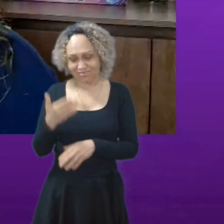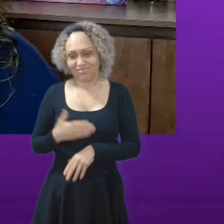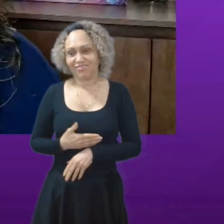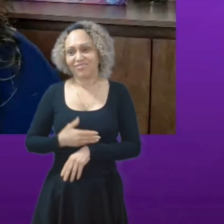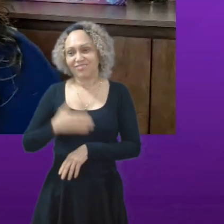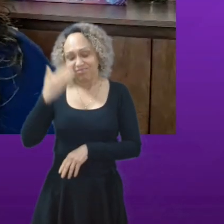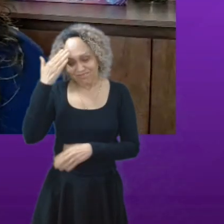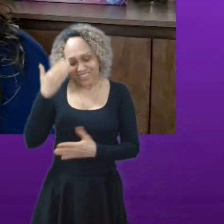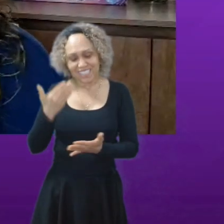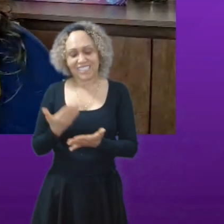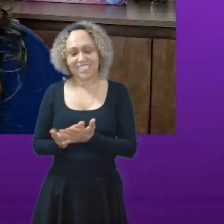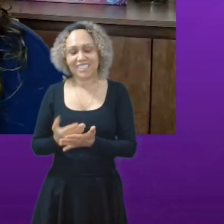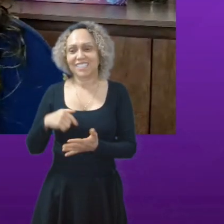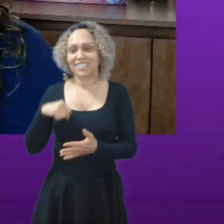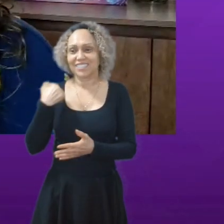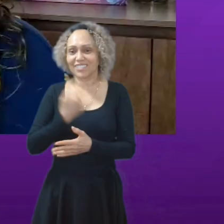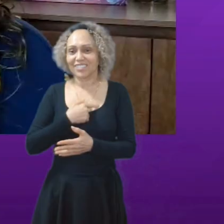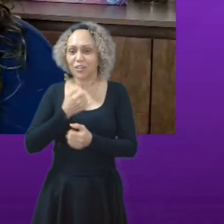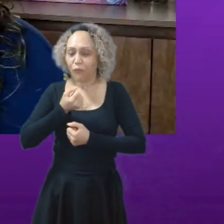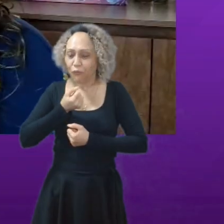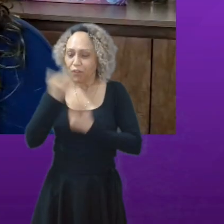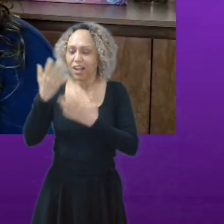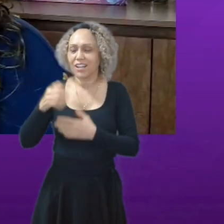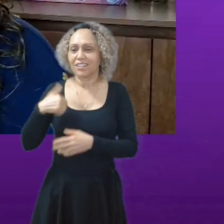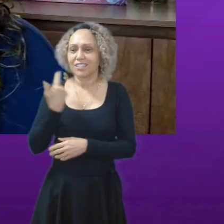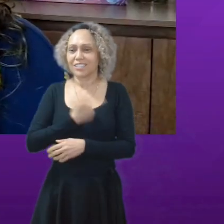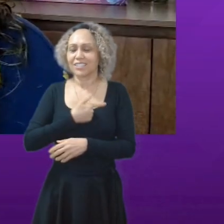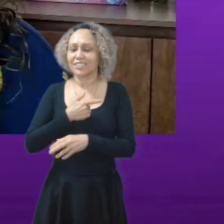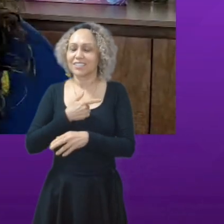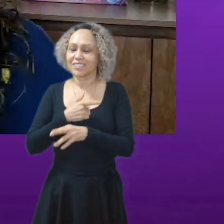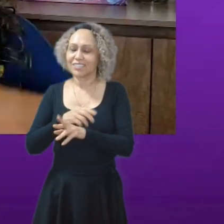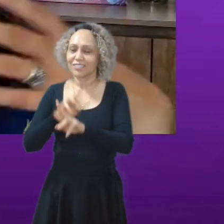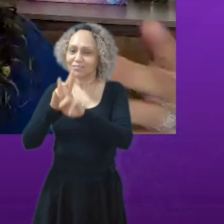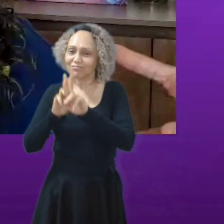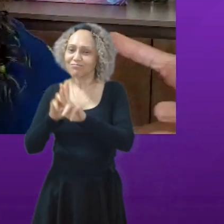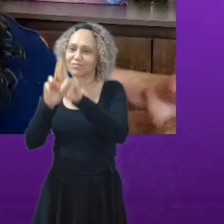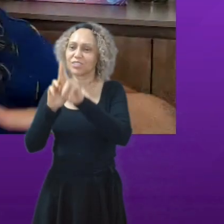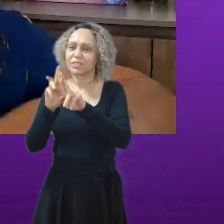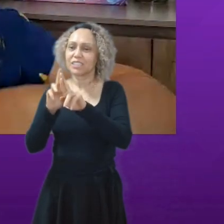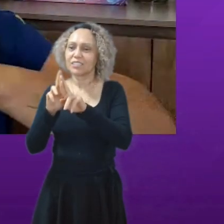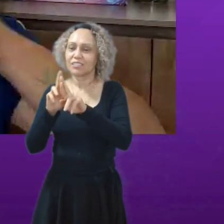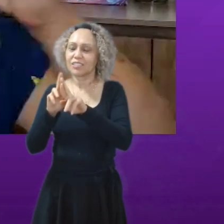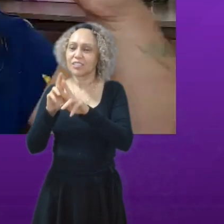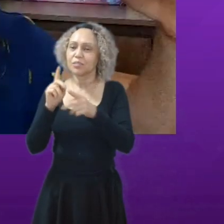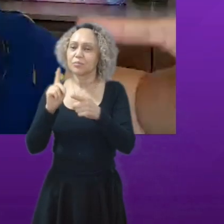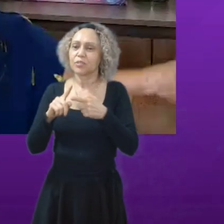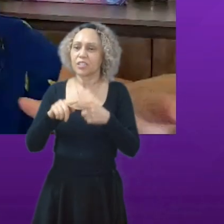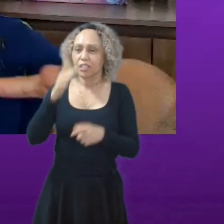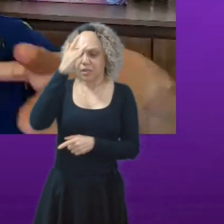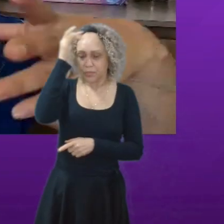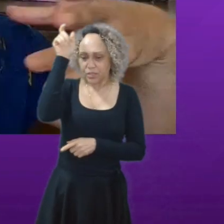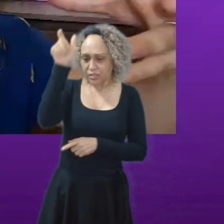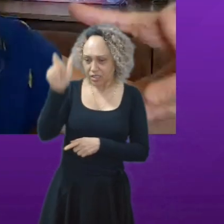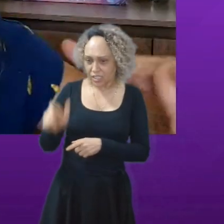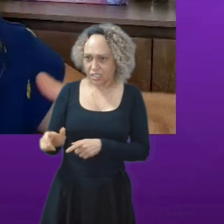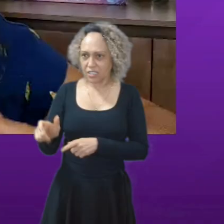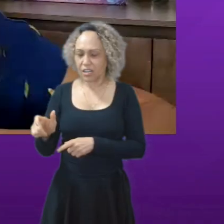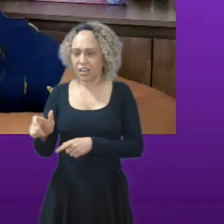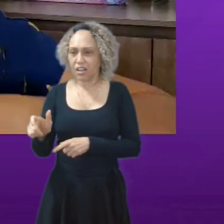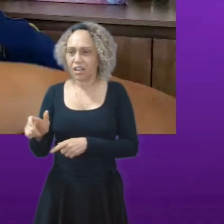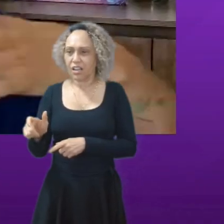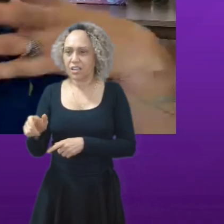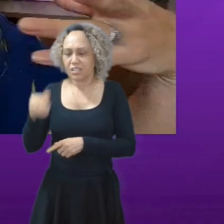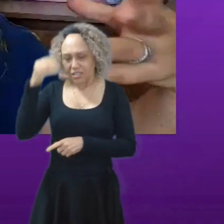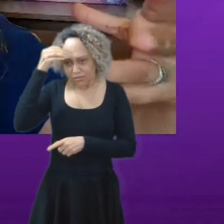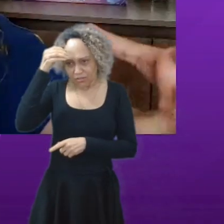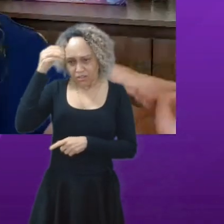esperançosa, porque é assim, quem já constrói o TC e o saber